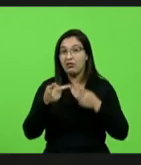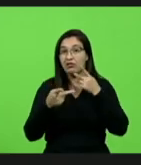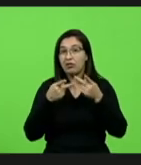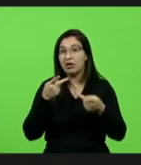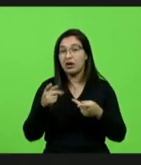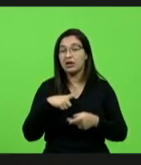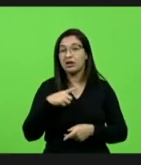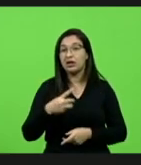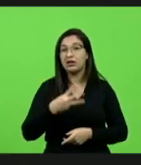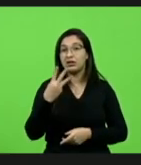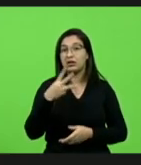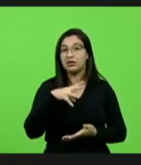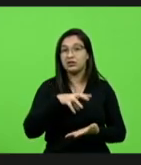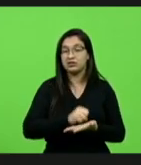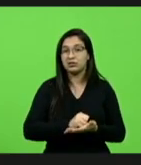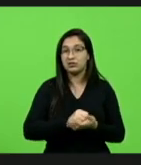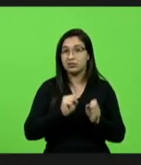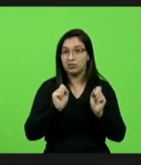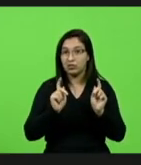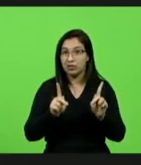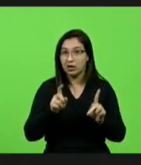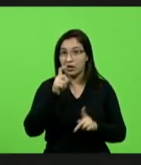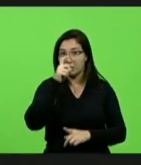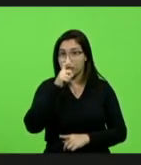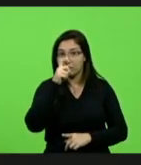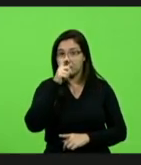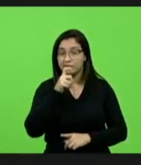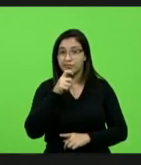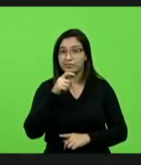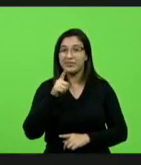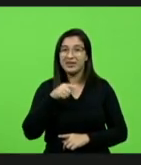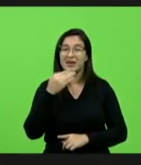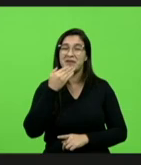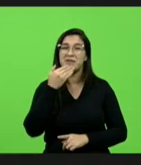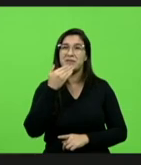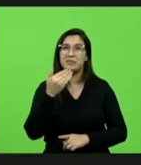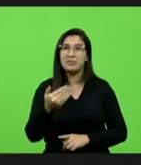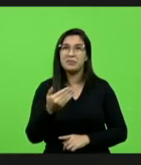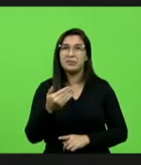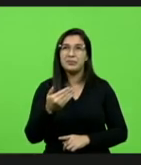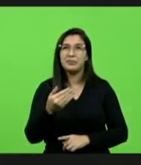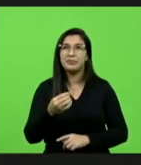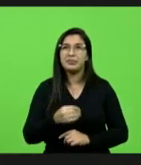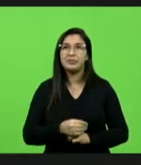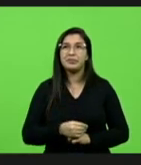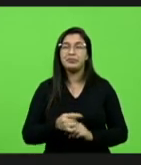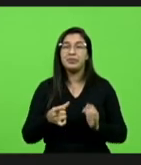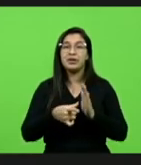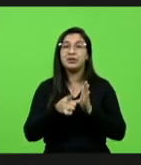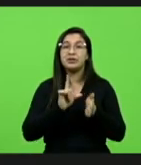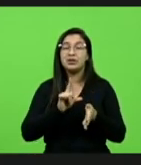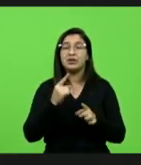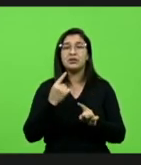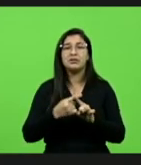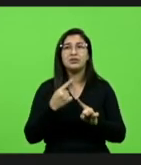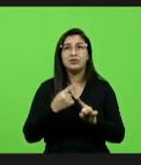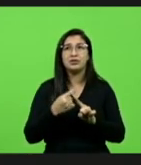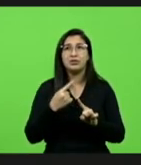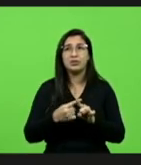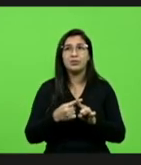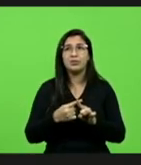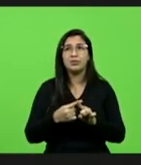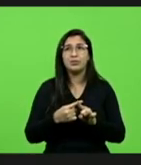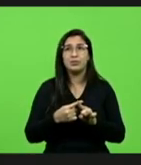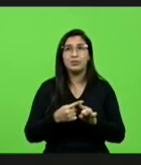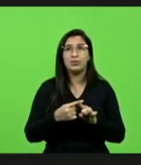Maurício? Tudo bem. Eu ia pedir até para... Quer falar agora? Para falar antecipado, para sair da Assembleia